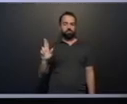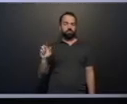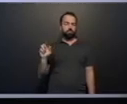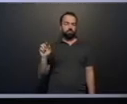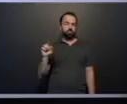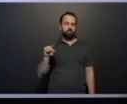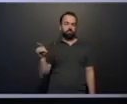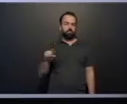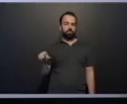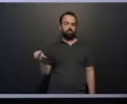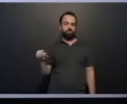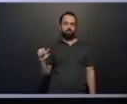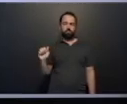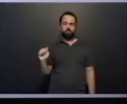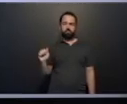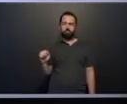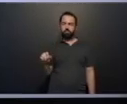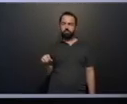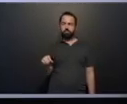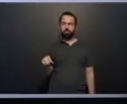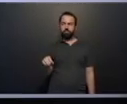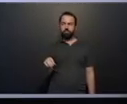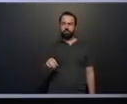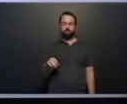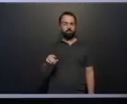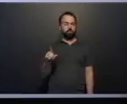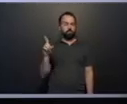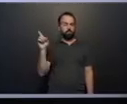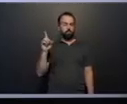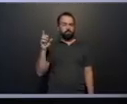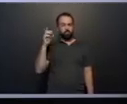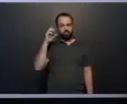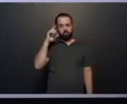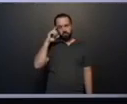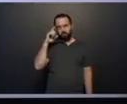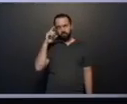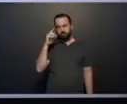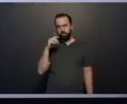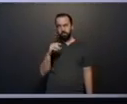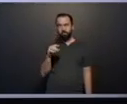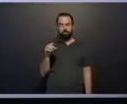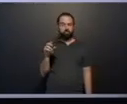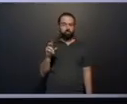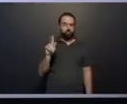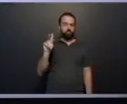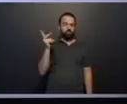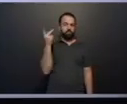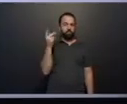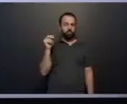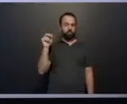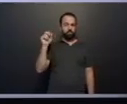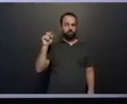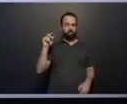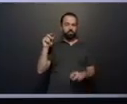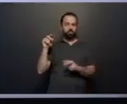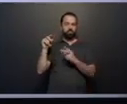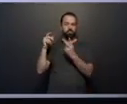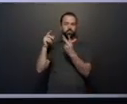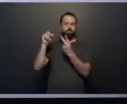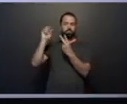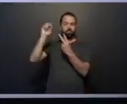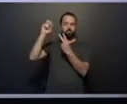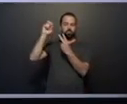de Pitágoras, que está representado aqui, ó. Hipotenusa ao quadrado é igual à soma